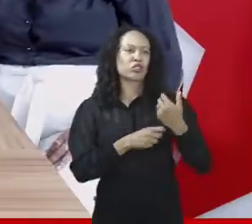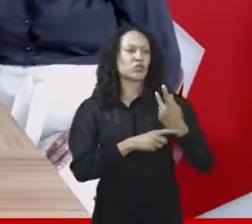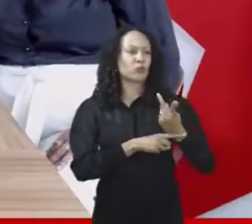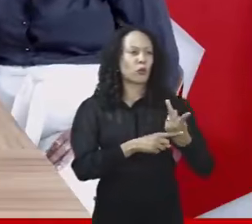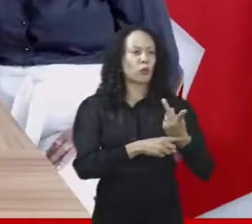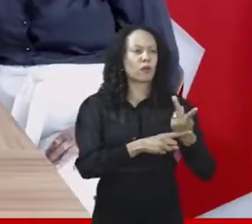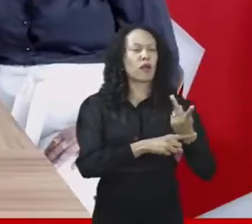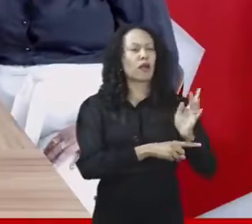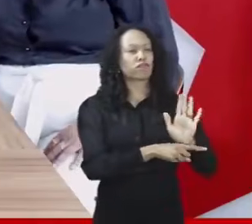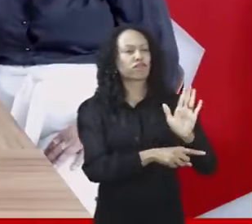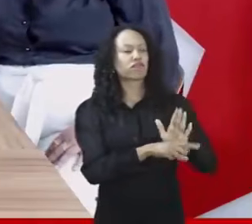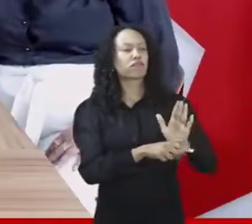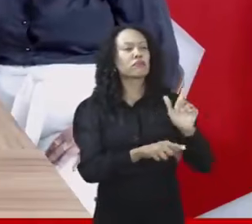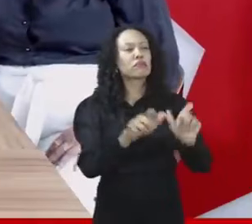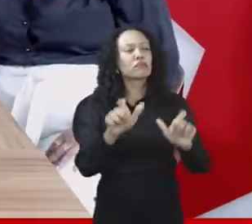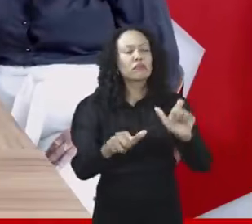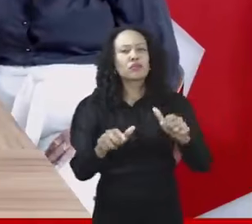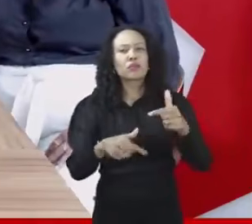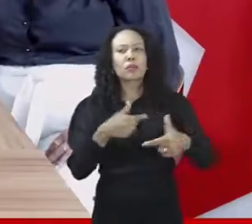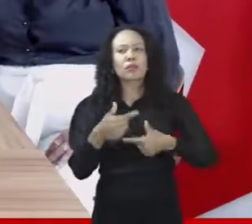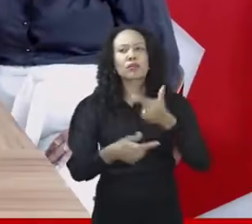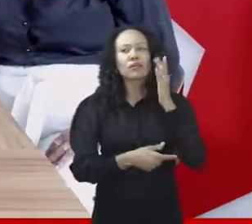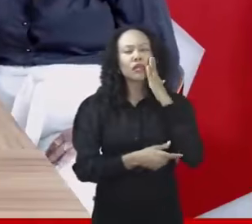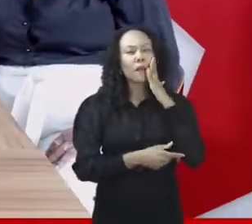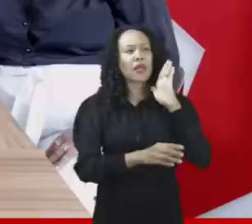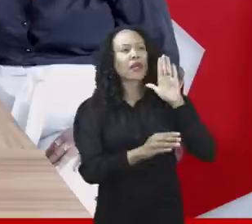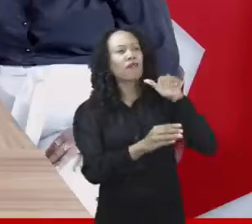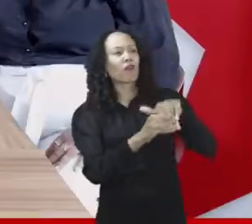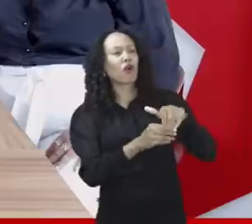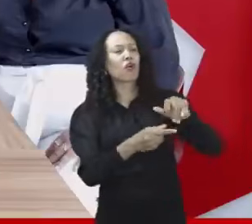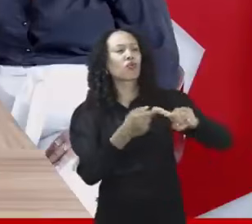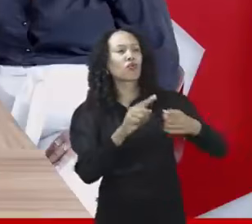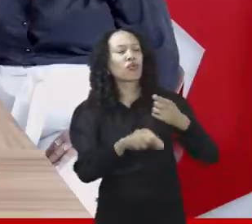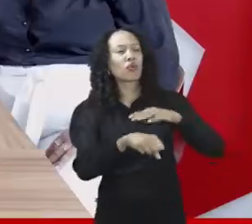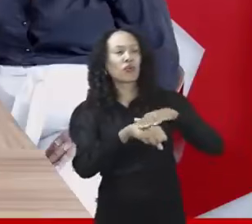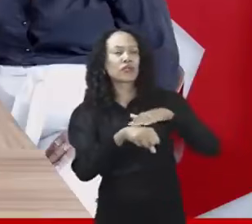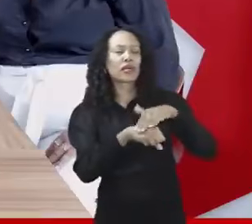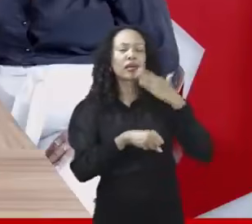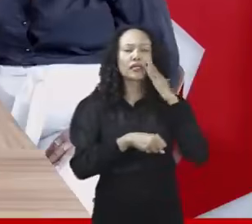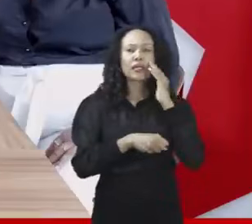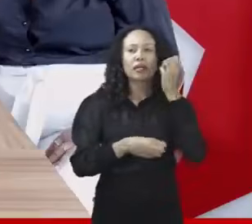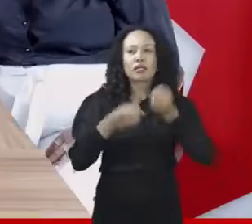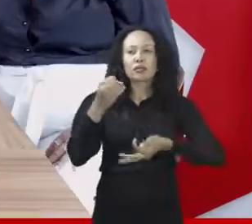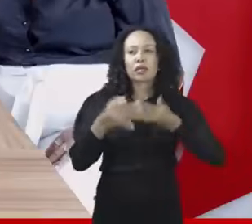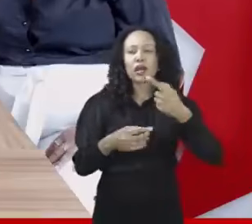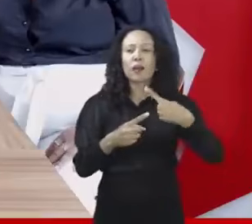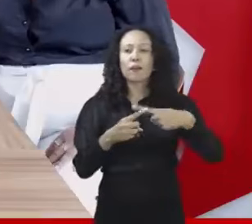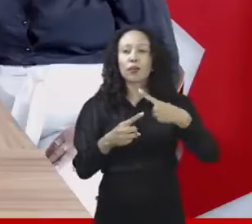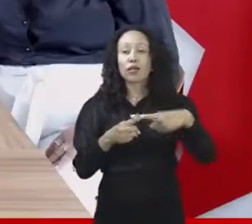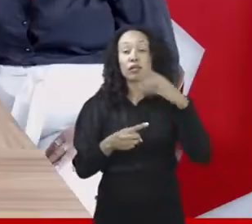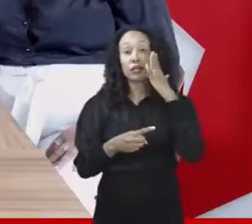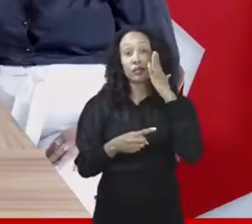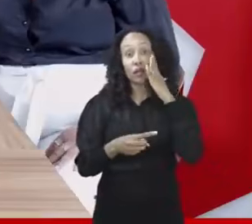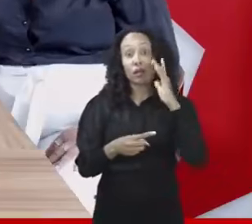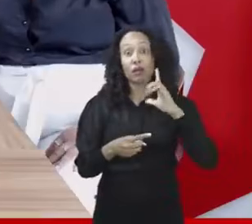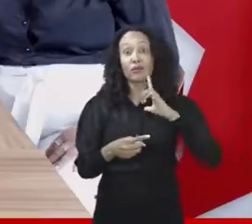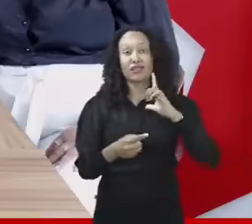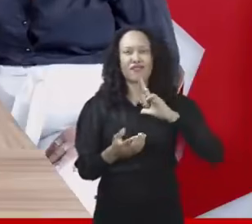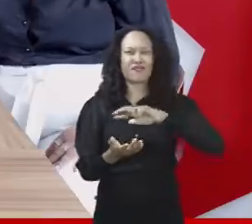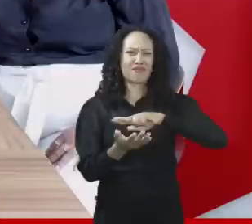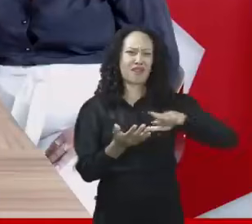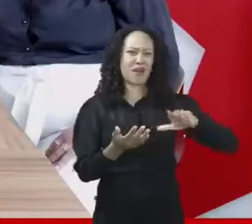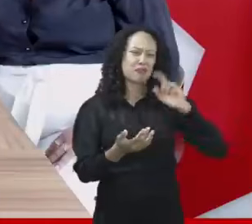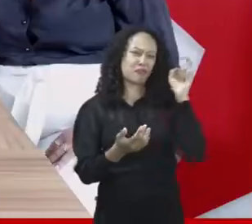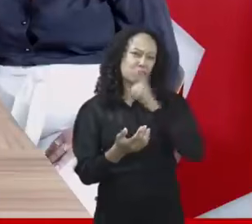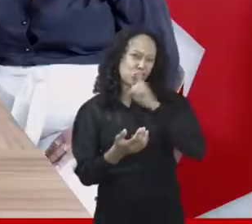nossos trabalhadores, voto a voto, dialogar, falar, entender e explicar, porque a gente sabe que está cheio de fake news sobre